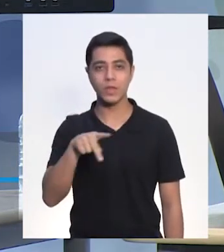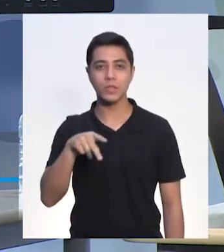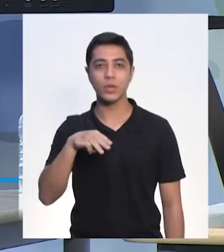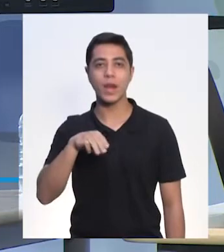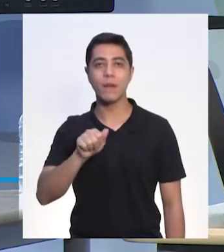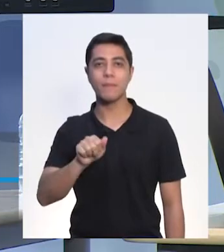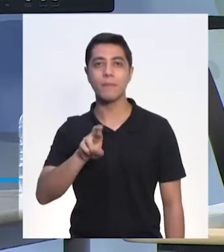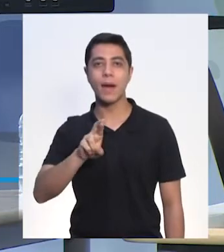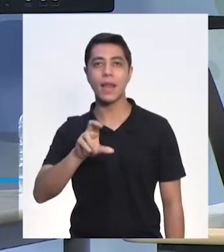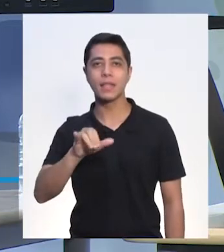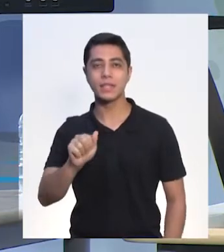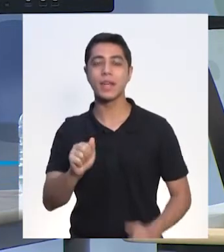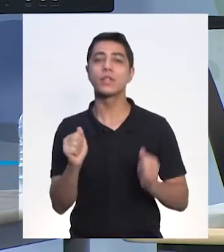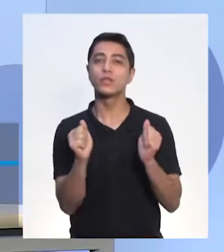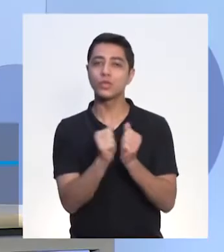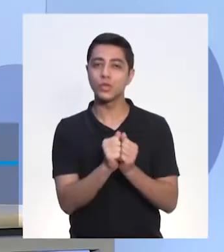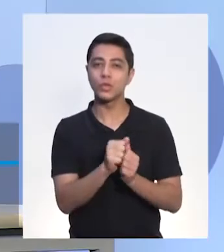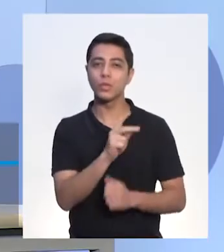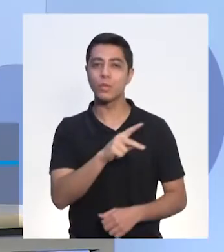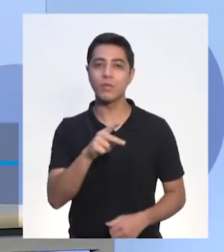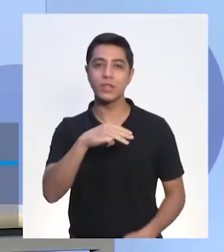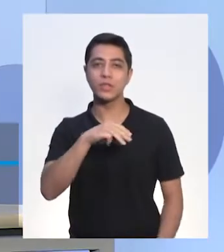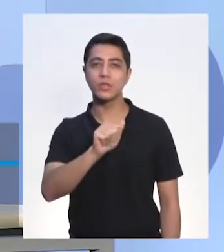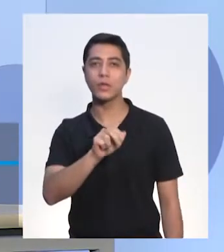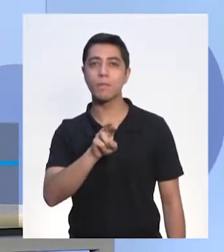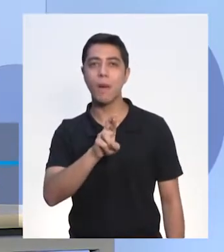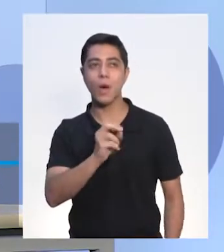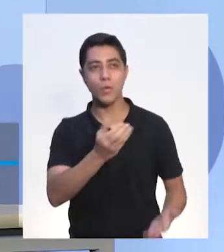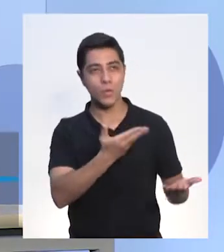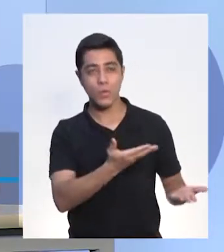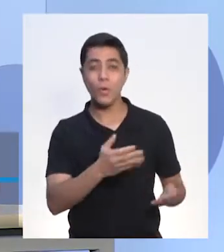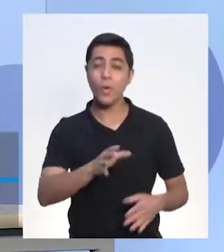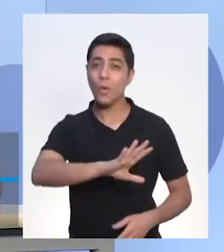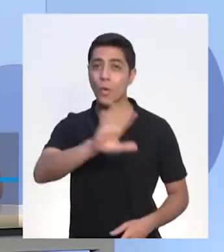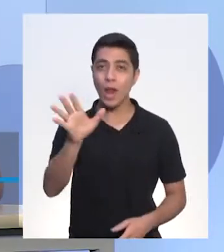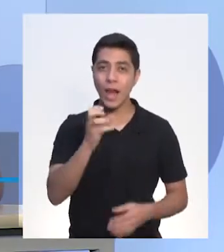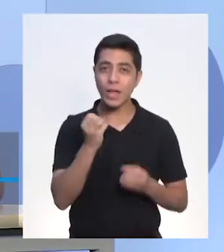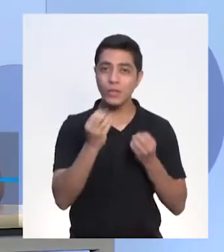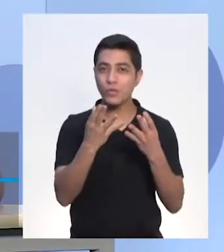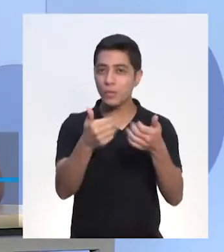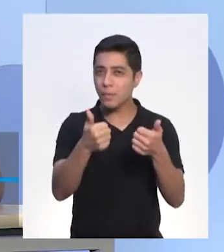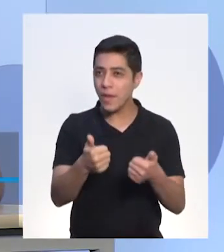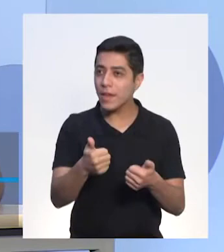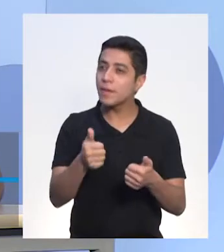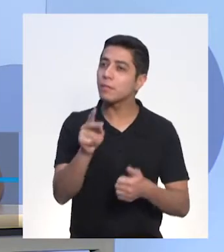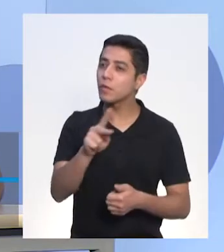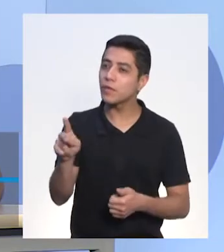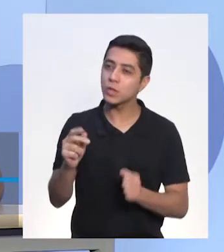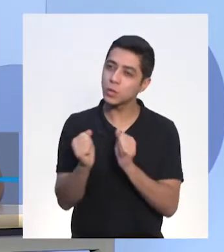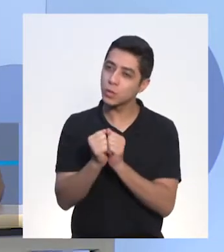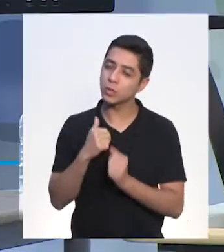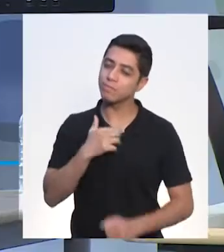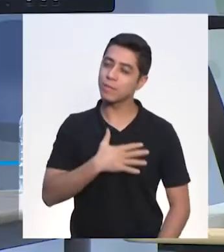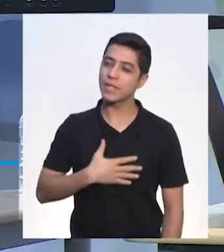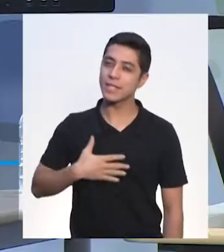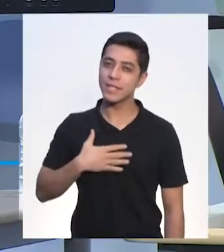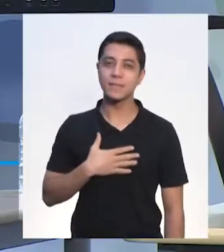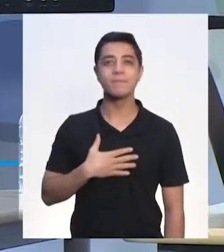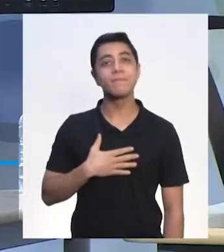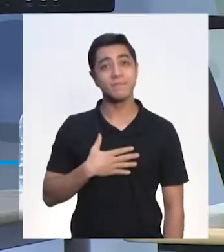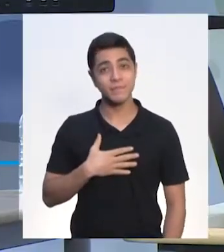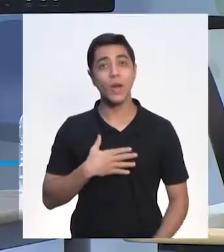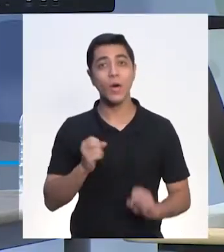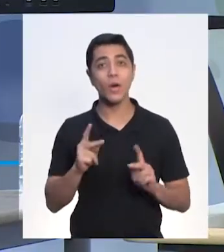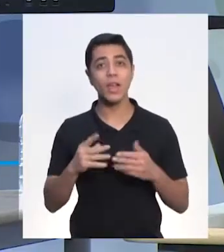Marcel. Olá, tudo bem com vocês, pessoal? Mais uma vez com vocês, professora Márcia, é sempre um prazer. Então, vamos lá, gente, olha